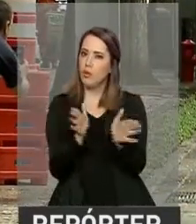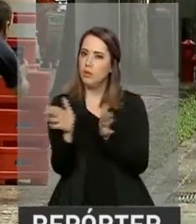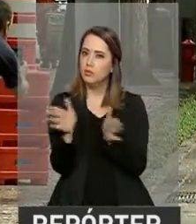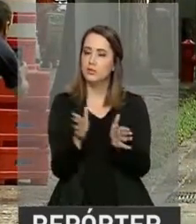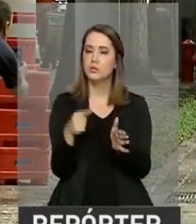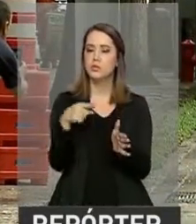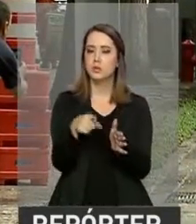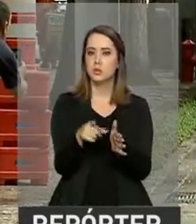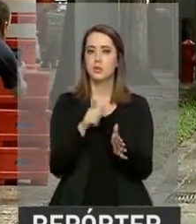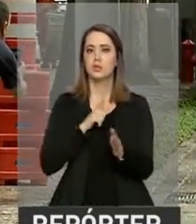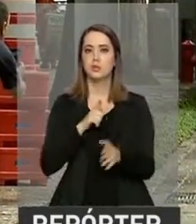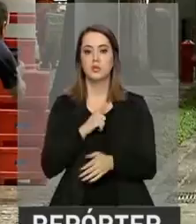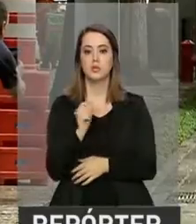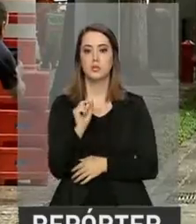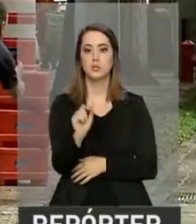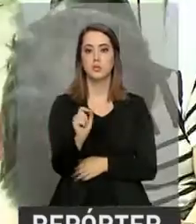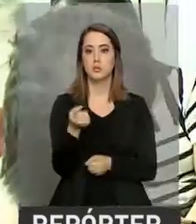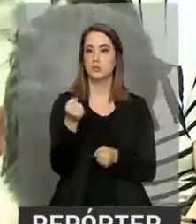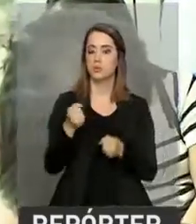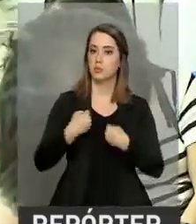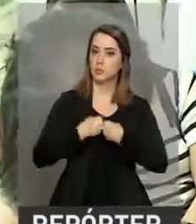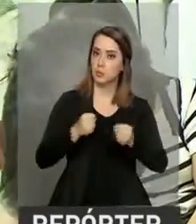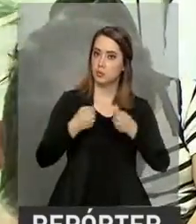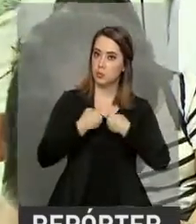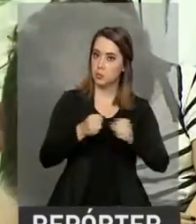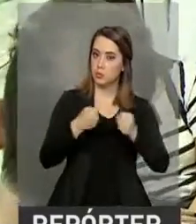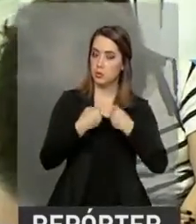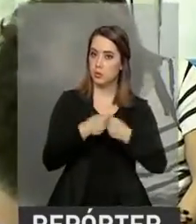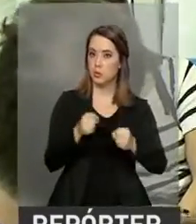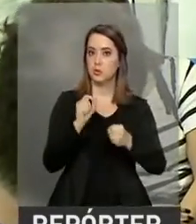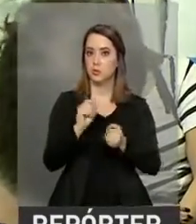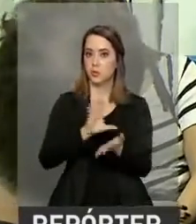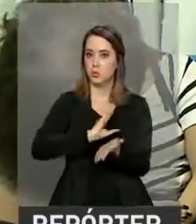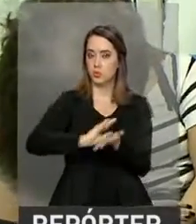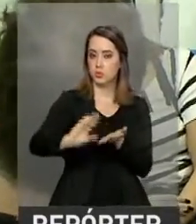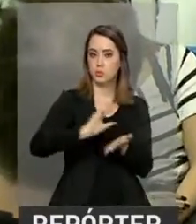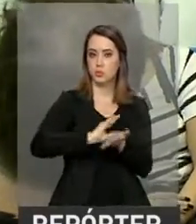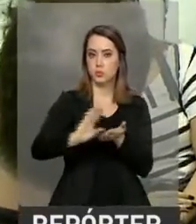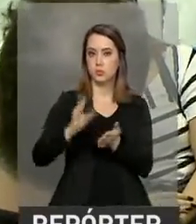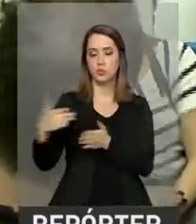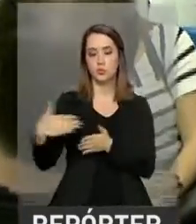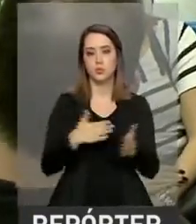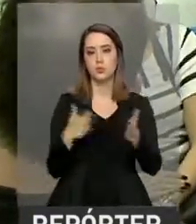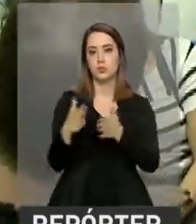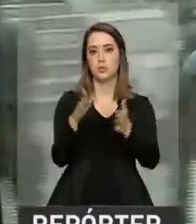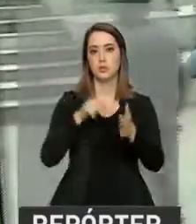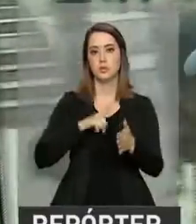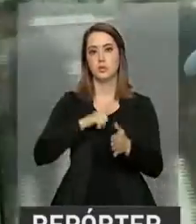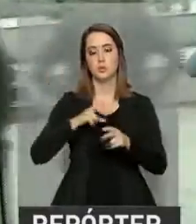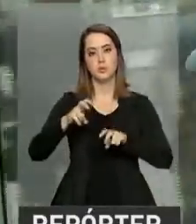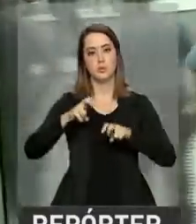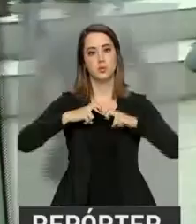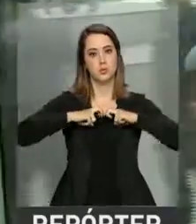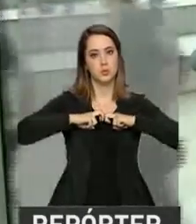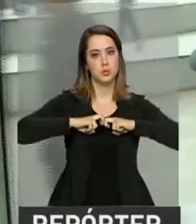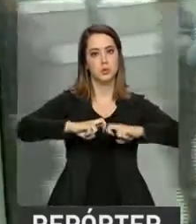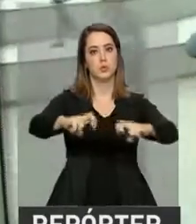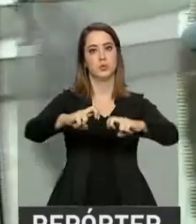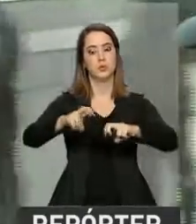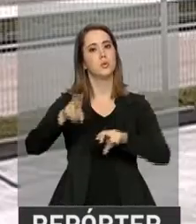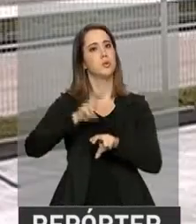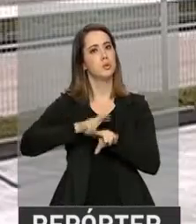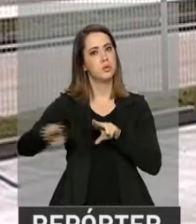os investimentos feitos em transporte vão garantir a locomoção de passageiros por metrôs trens